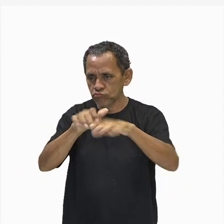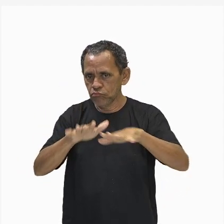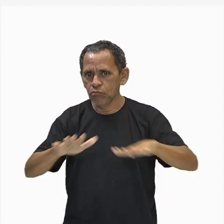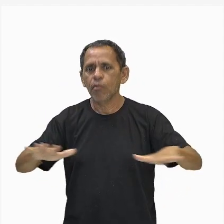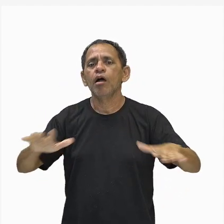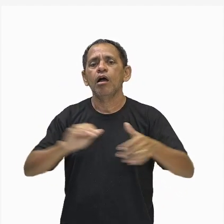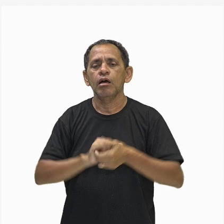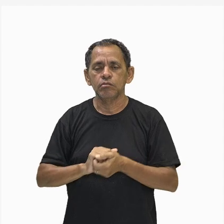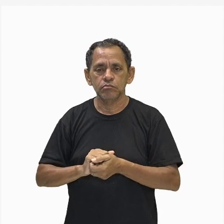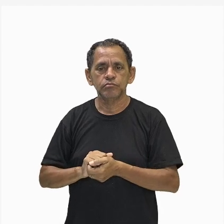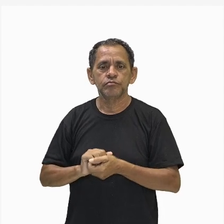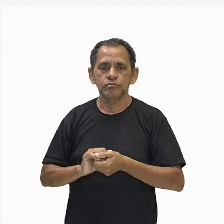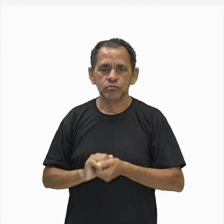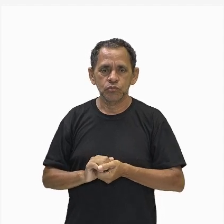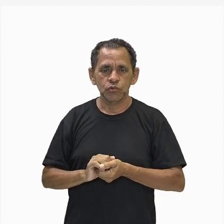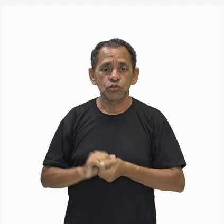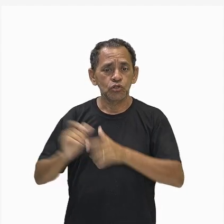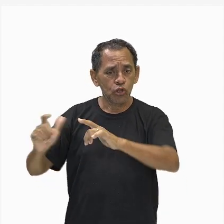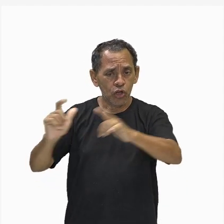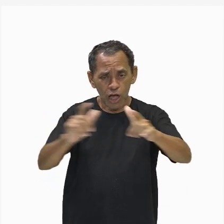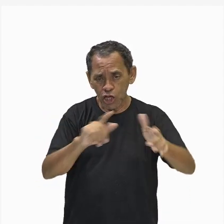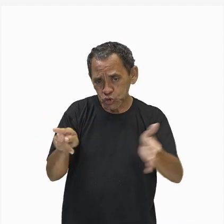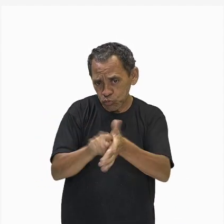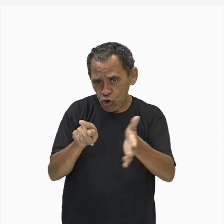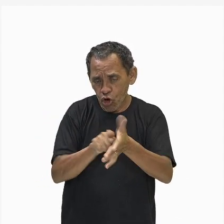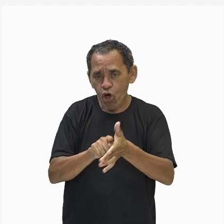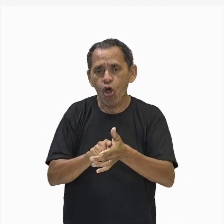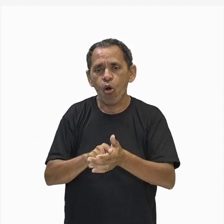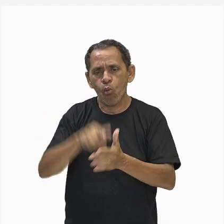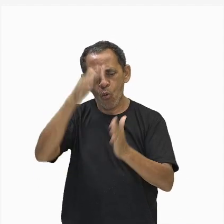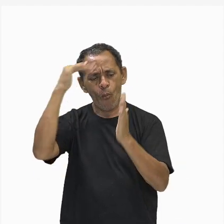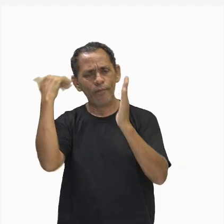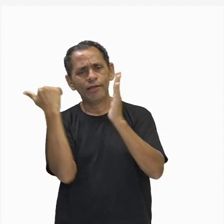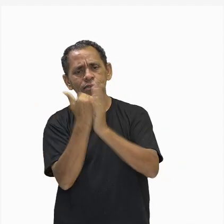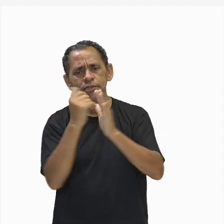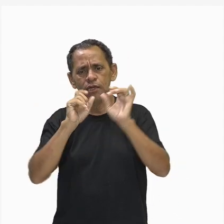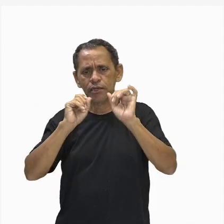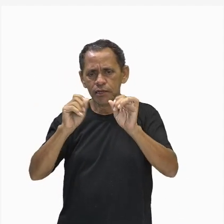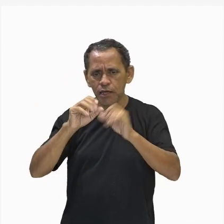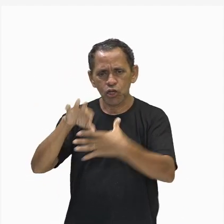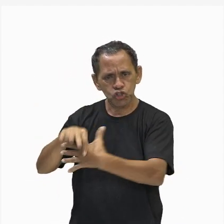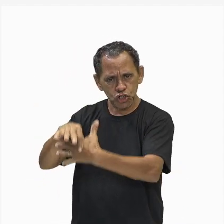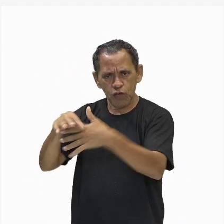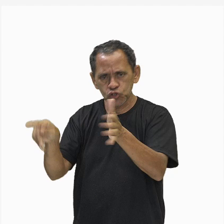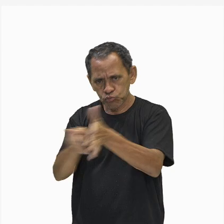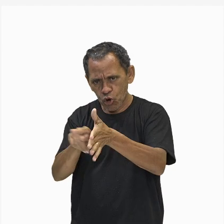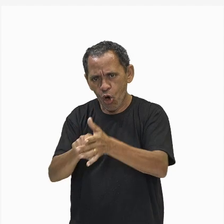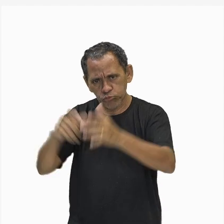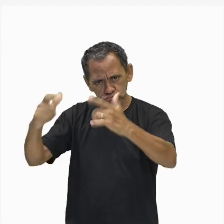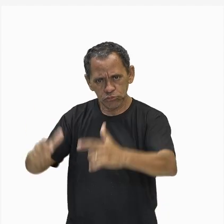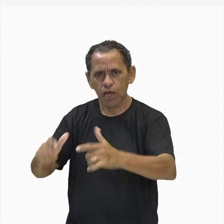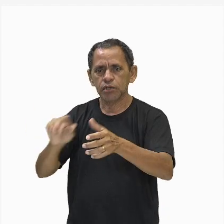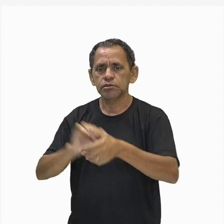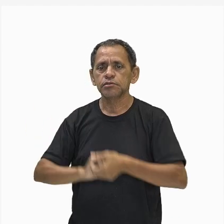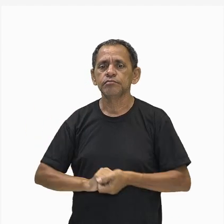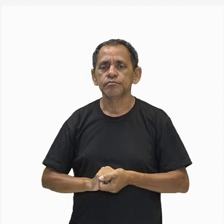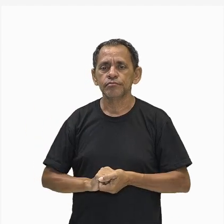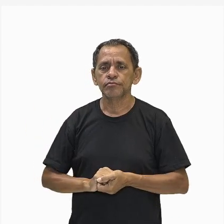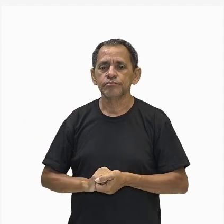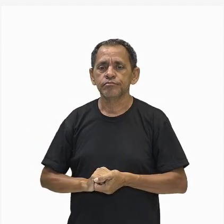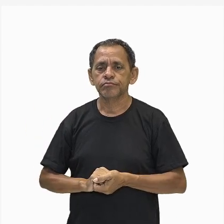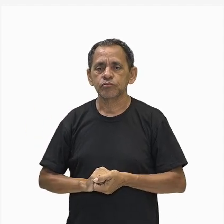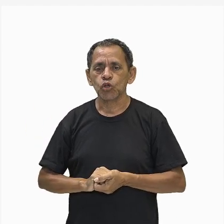de escravos e órfãos. Todos deviam obediência, então, a esse chefe, tá? Ligado, então, aí a essas hordes